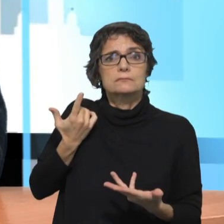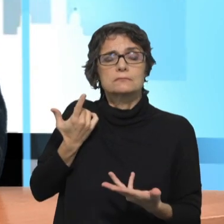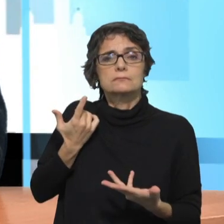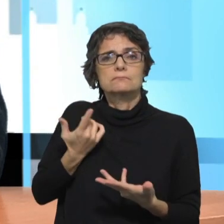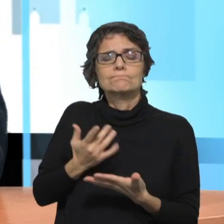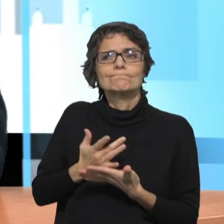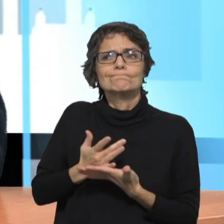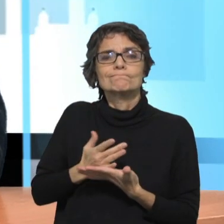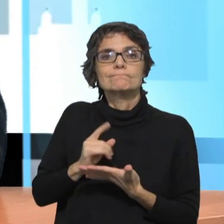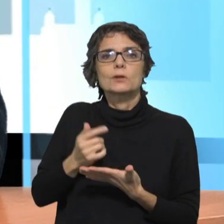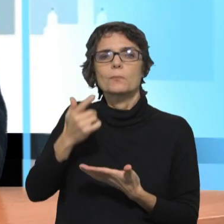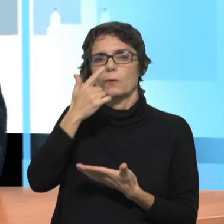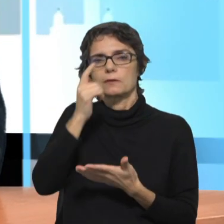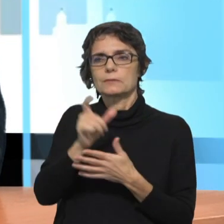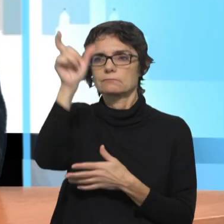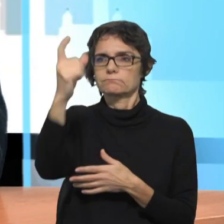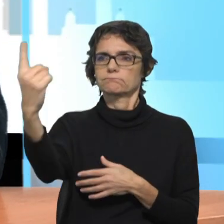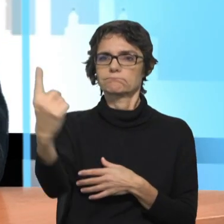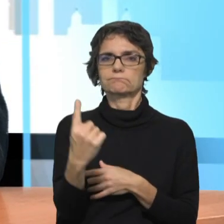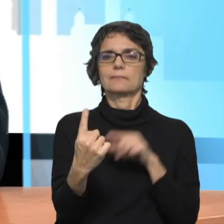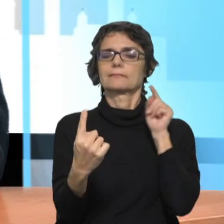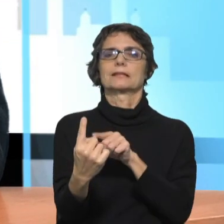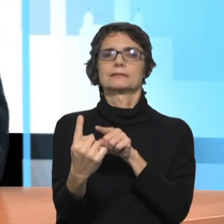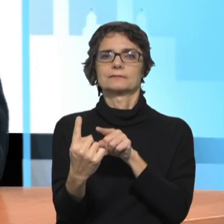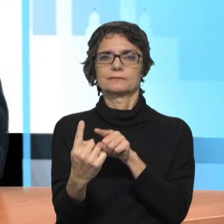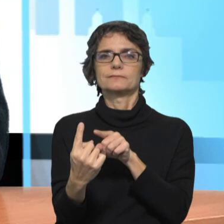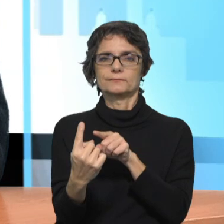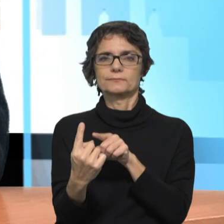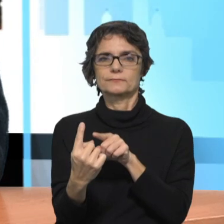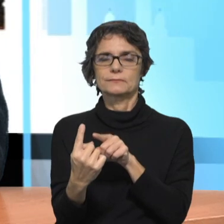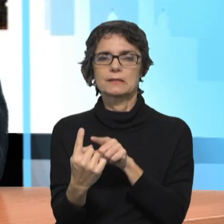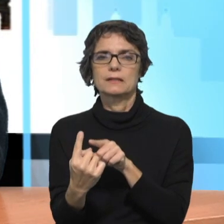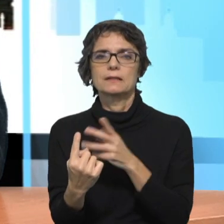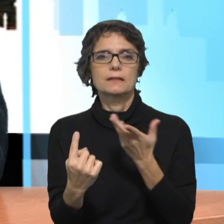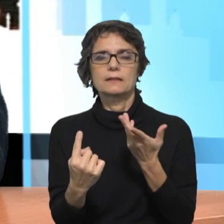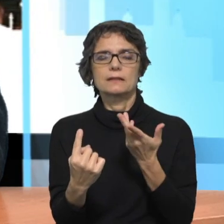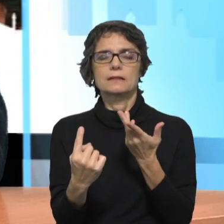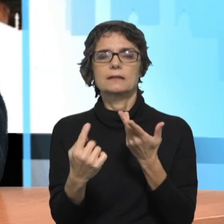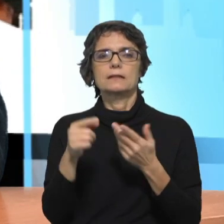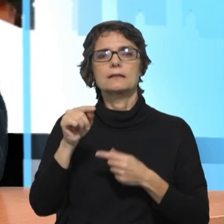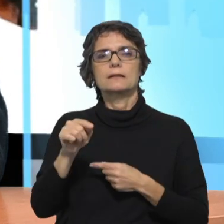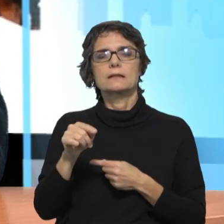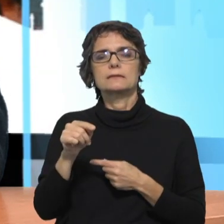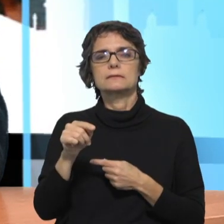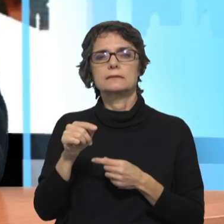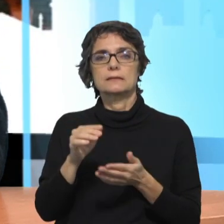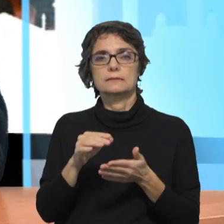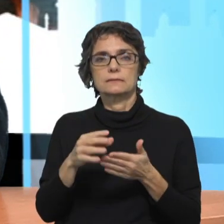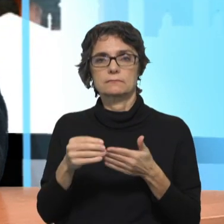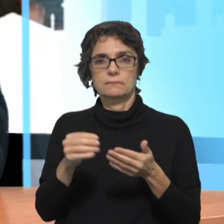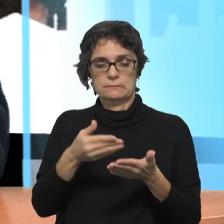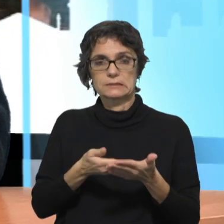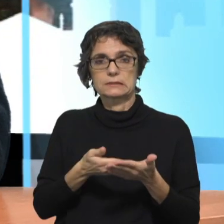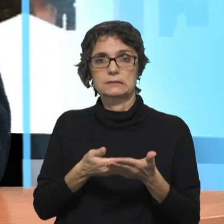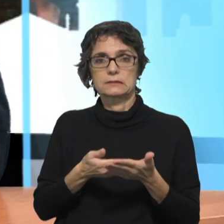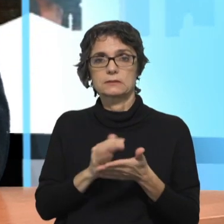encarnação torna-se manifesto na pessoa de Jesus Cristo. E é interessante que nestas páginas finais da carta de São Paulo